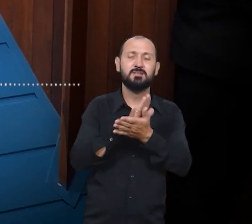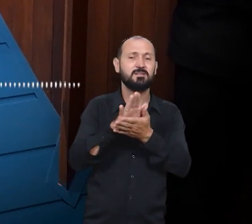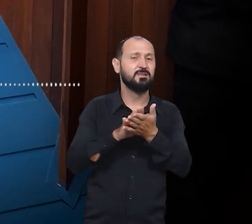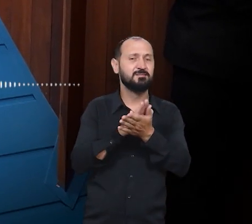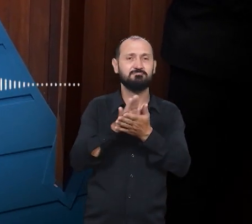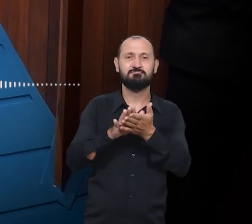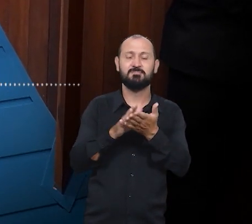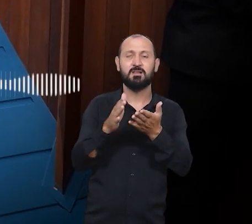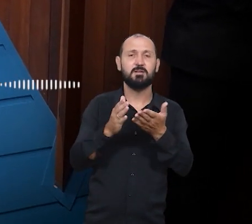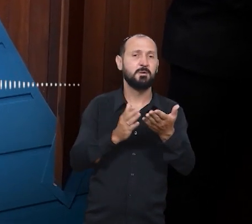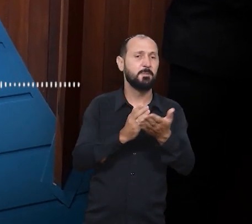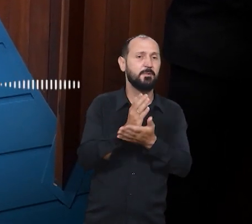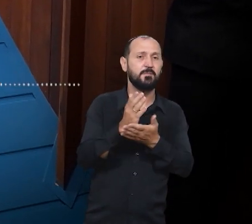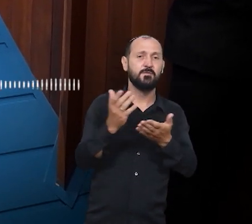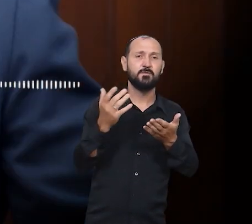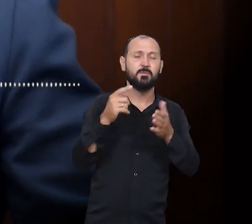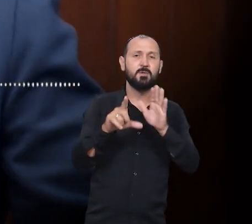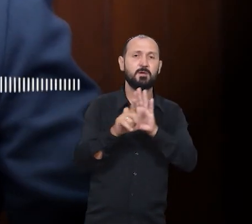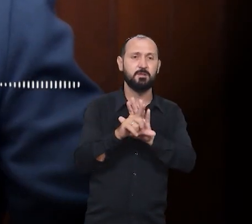foi